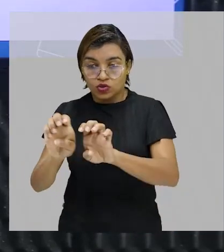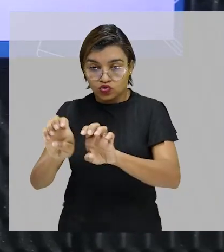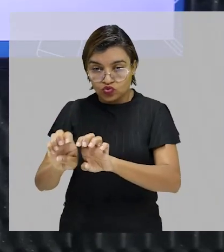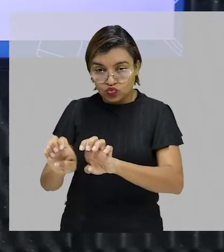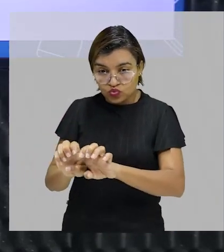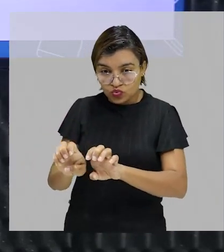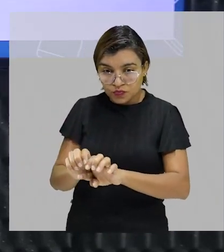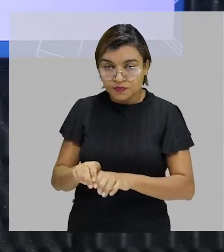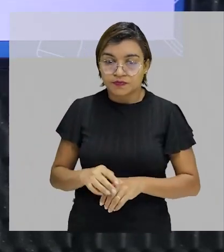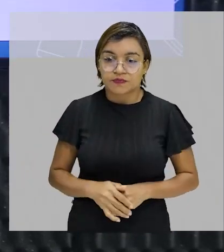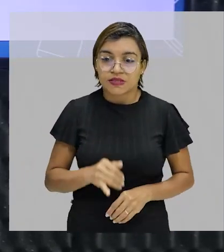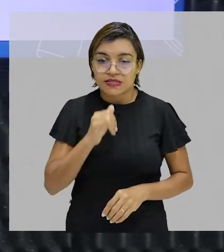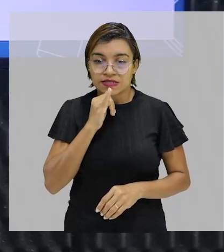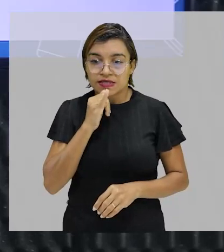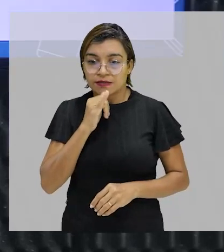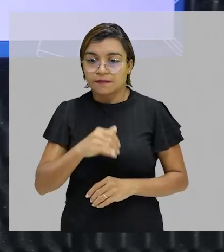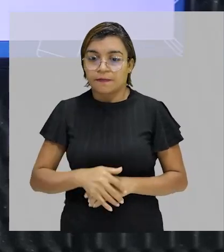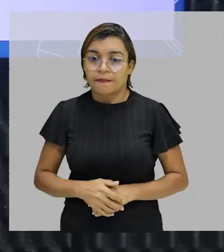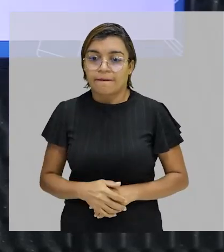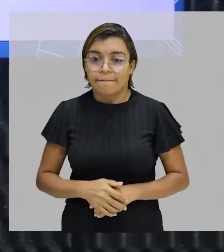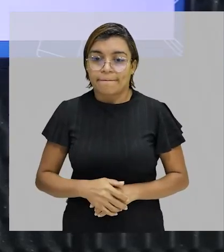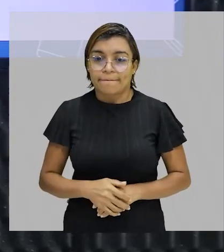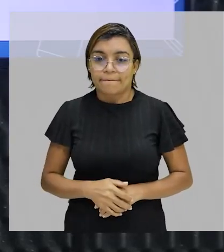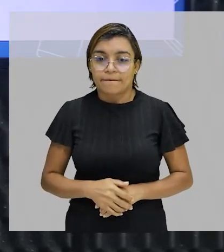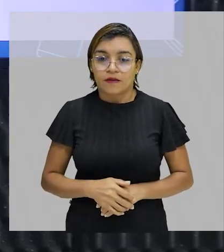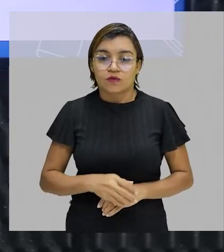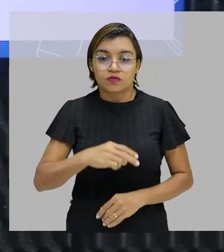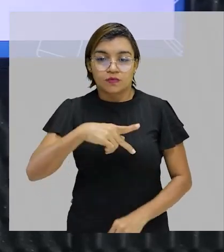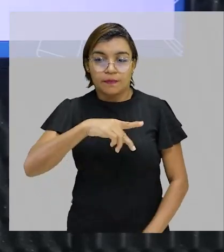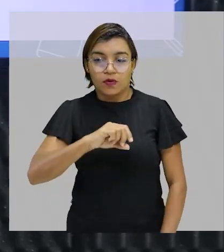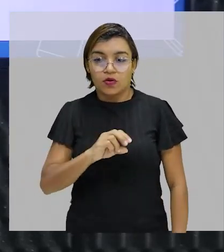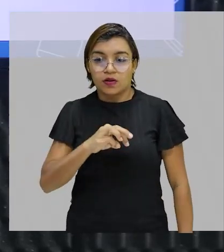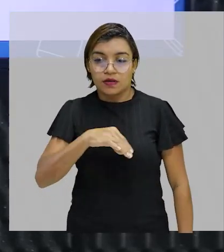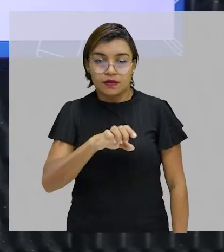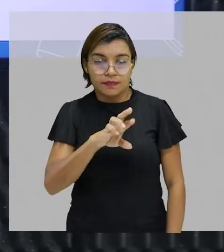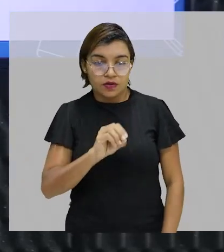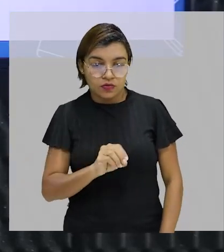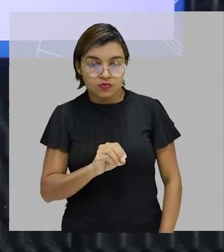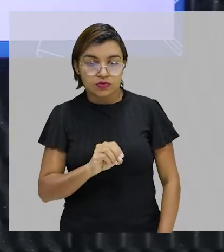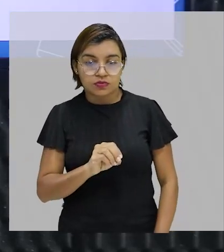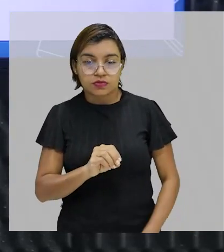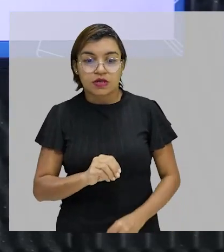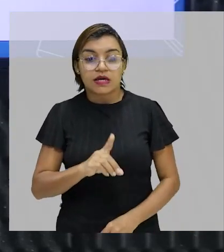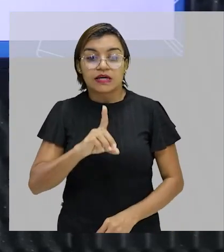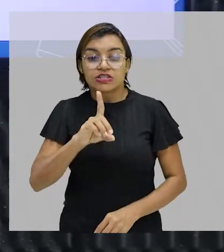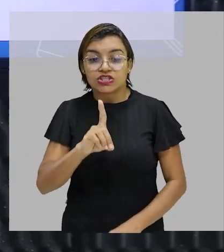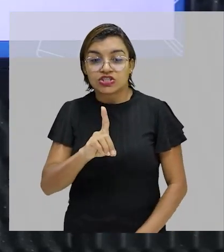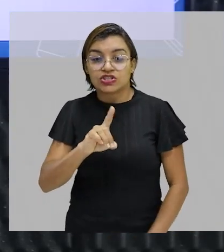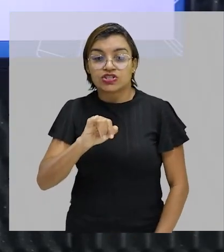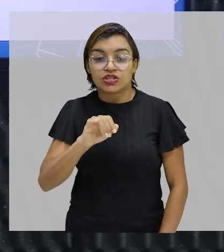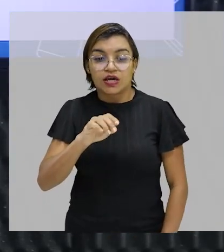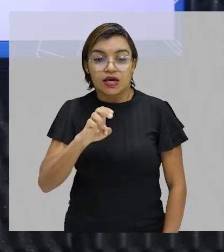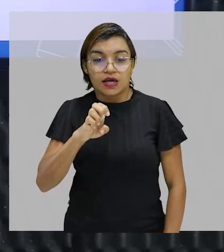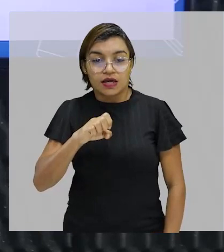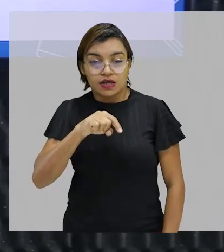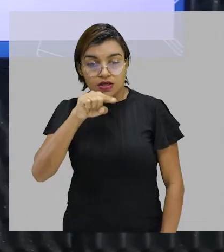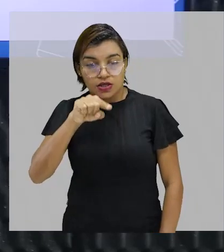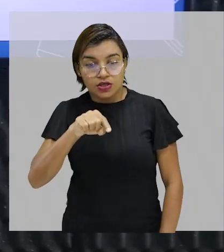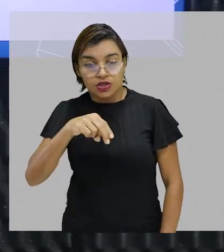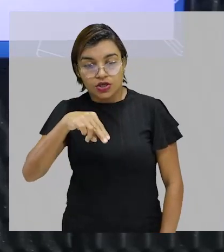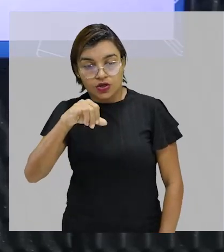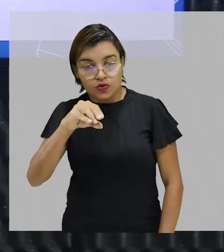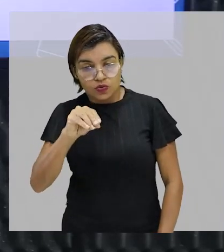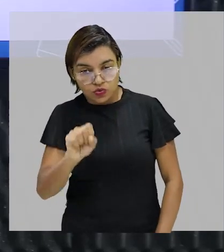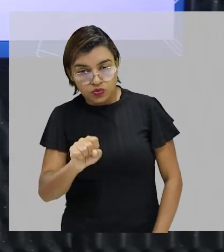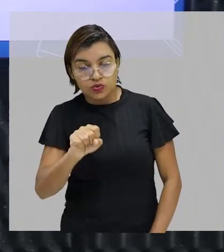polímeros diênicos, diênicos, porque vão lembrar dos alcadienos, duas ligações duplas,